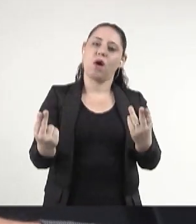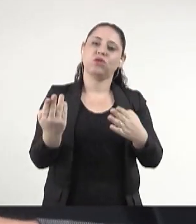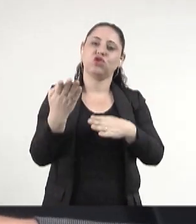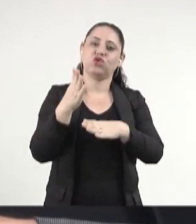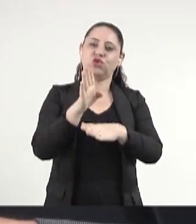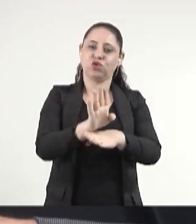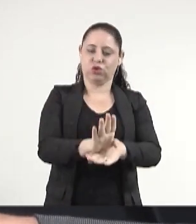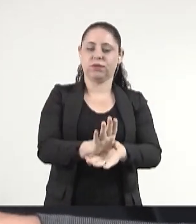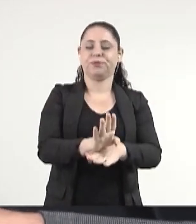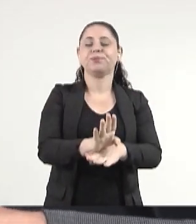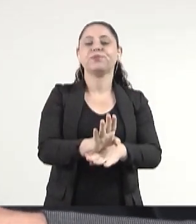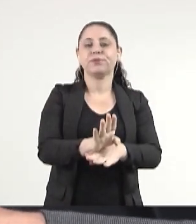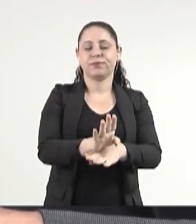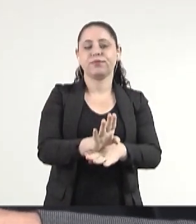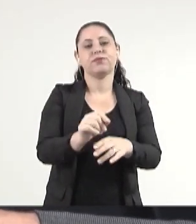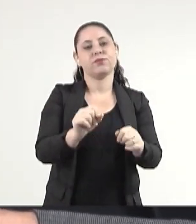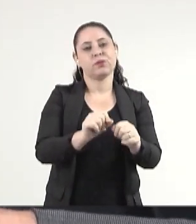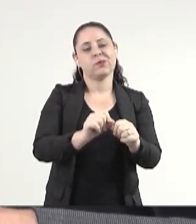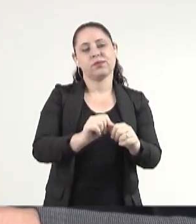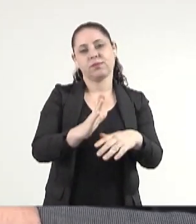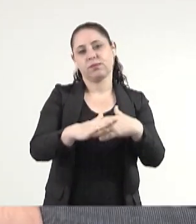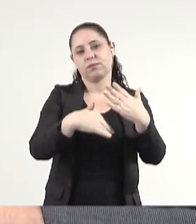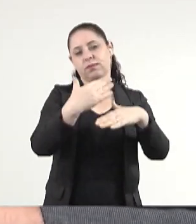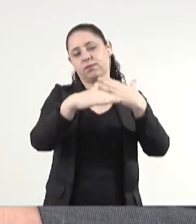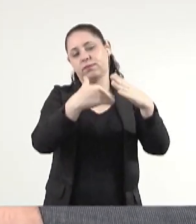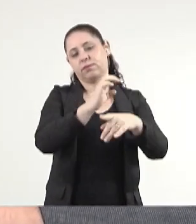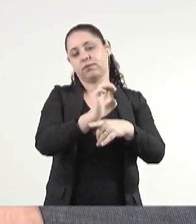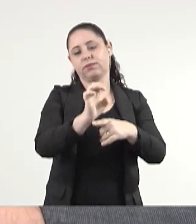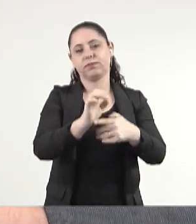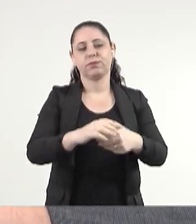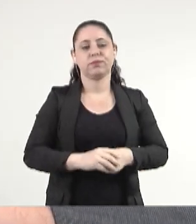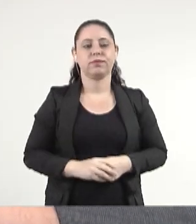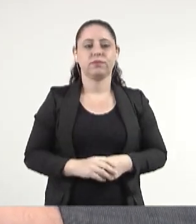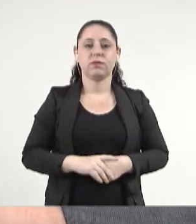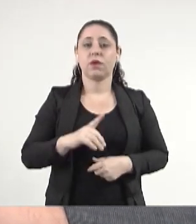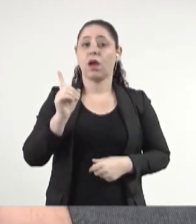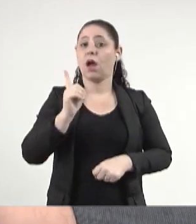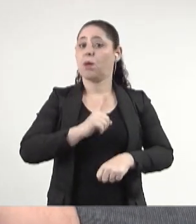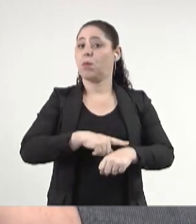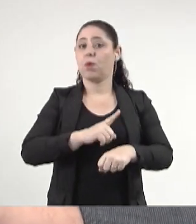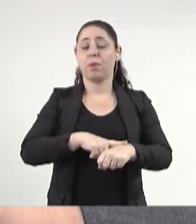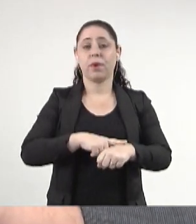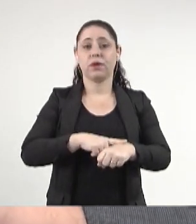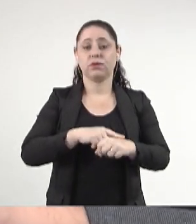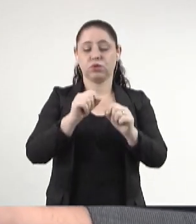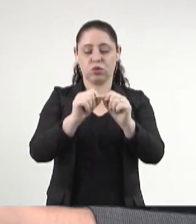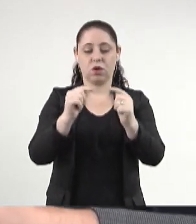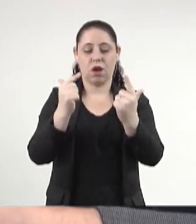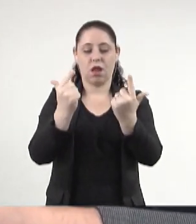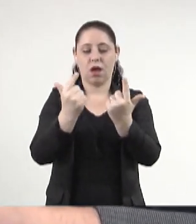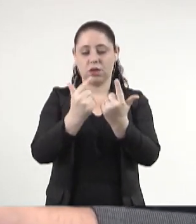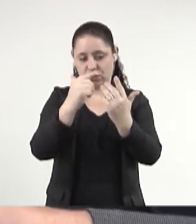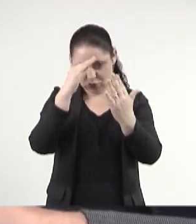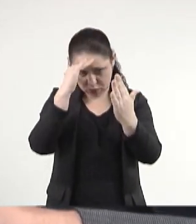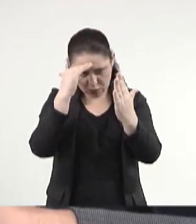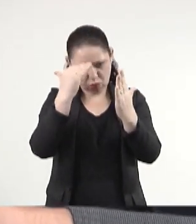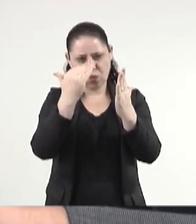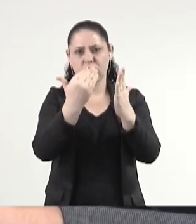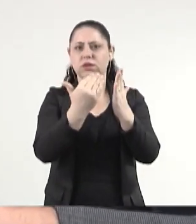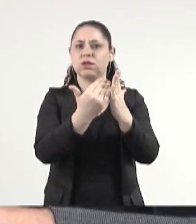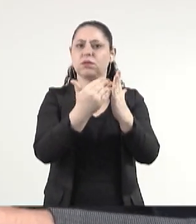forma, contribuem para com o desenvolvimento do Estado. Então, é um ato do Poder Legislativo de